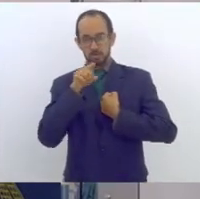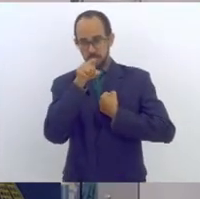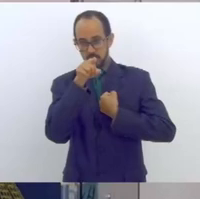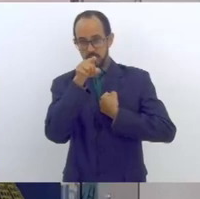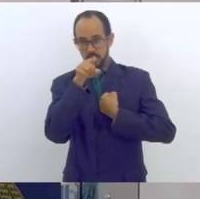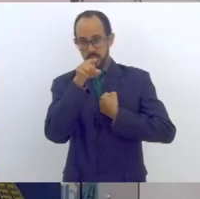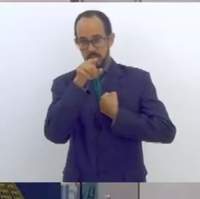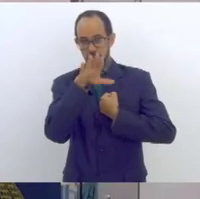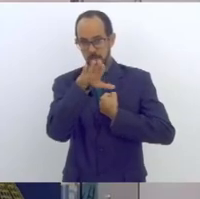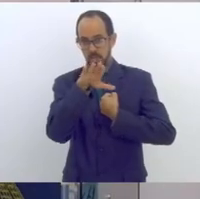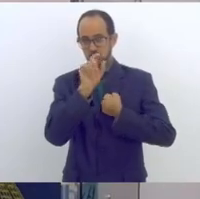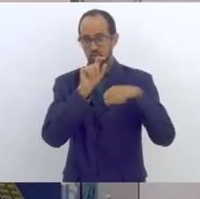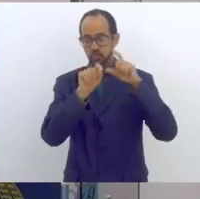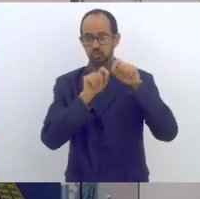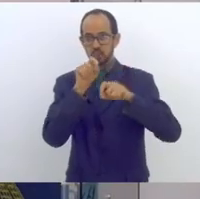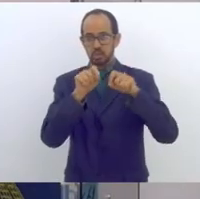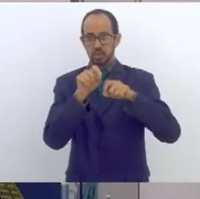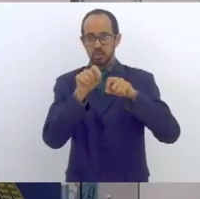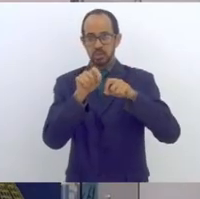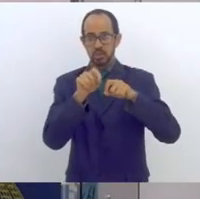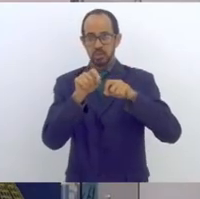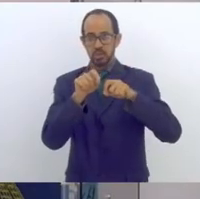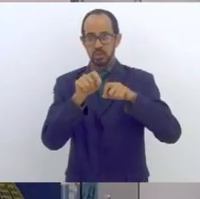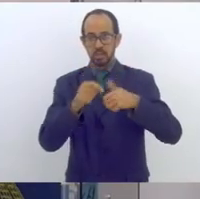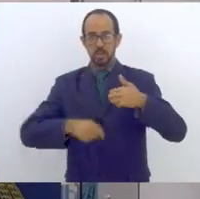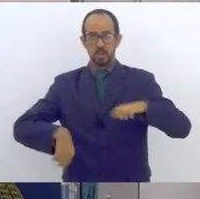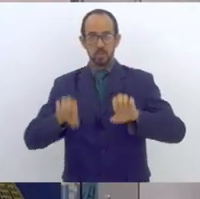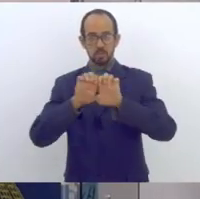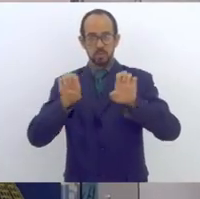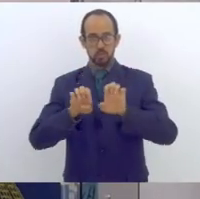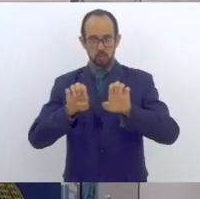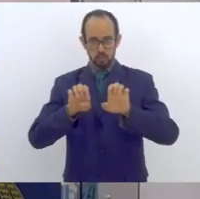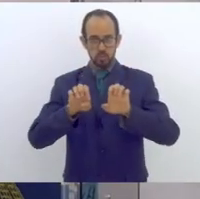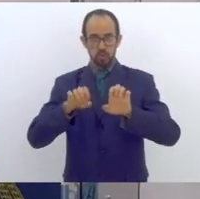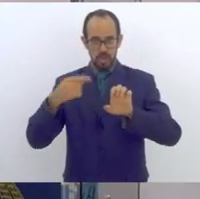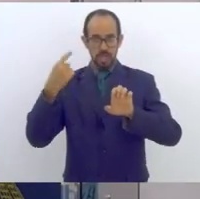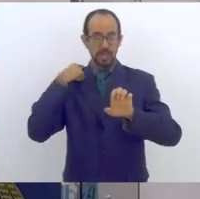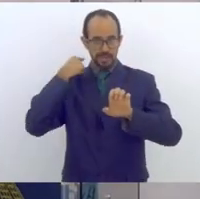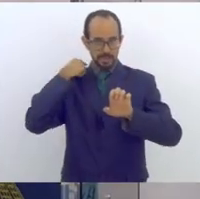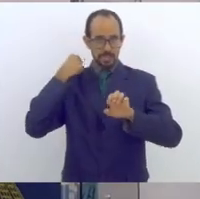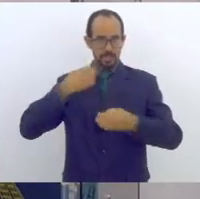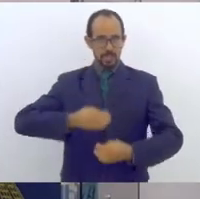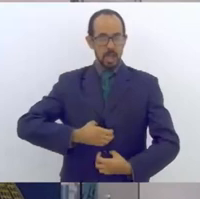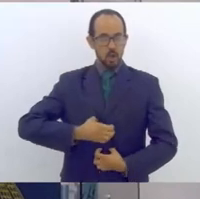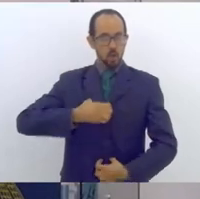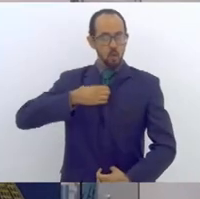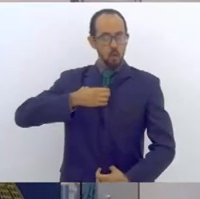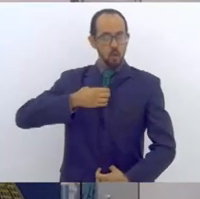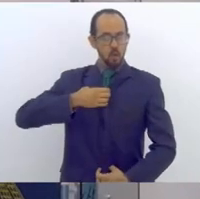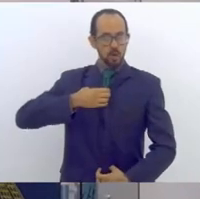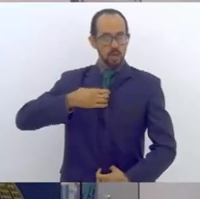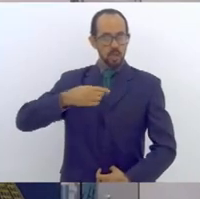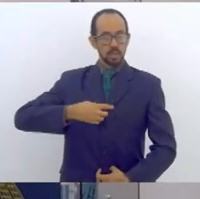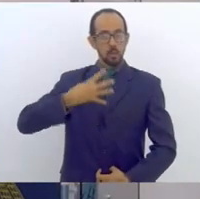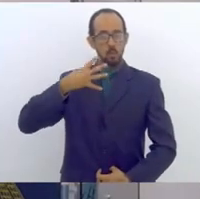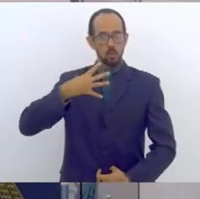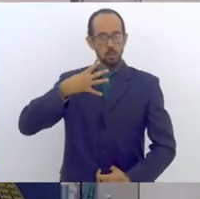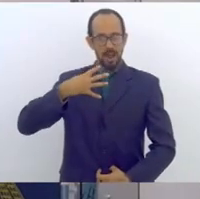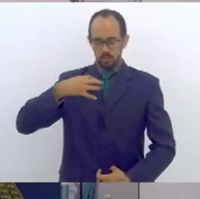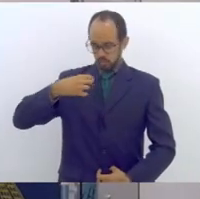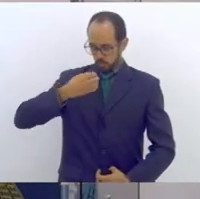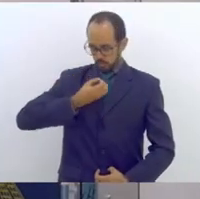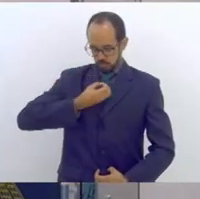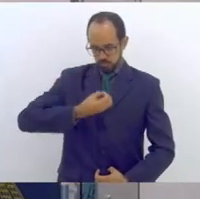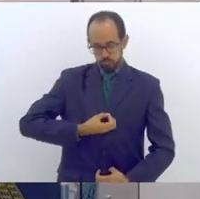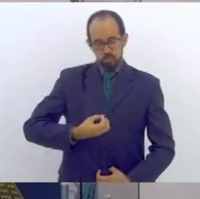mas aqui escondido numa estrutura chamada coluna vertebral já tem quatro hérnias comprovadas